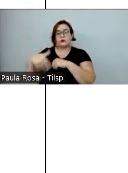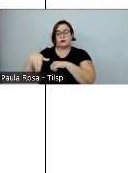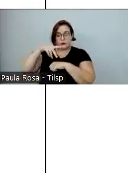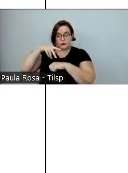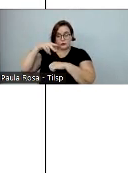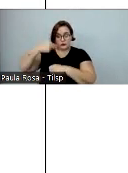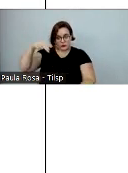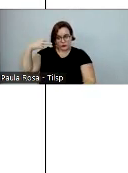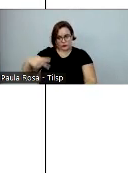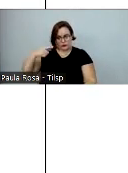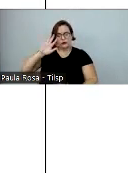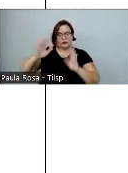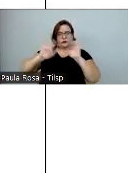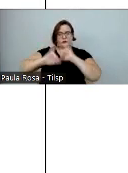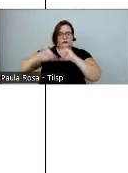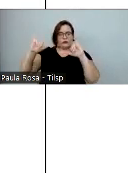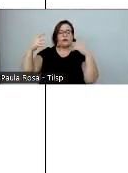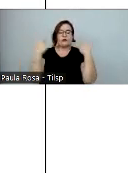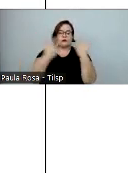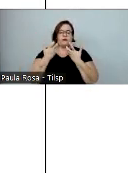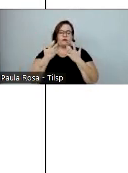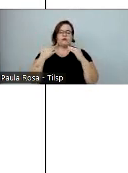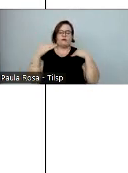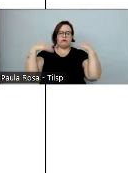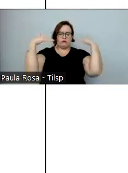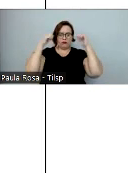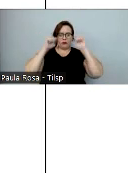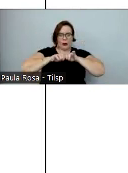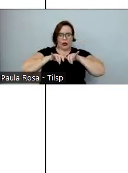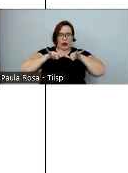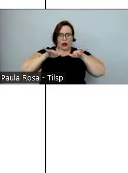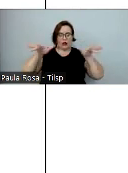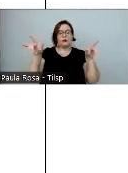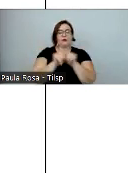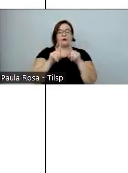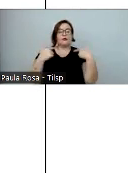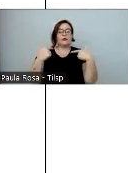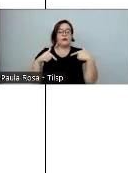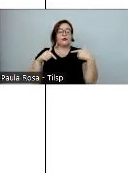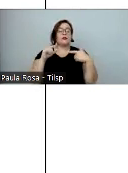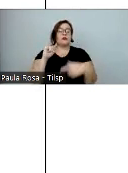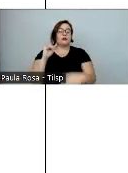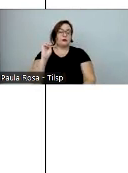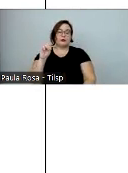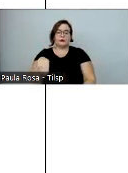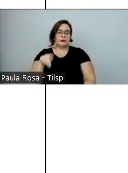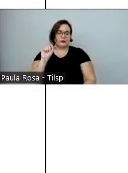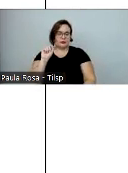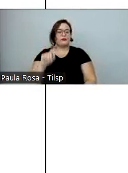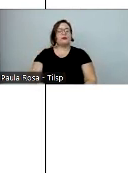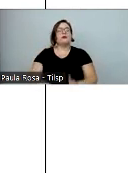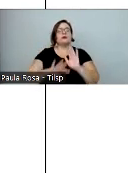esse processo se expanda nós temos também um trabalho junto ao Igor de integração da definição no plano